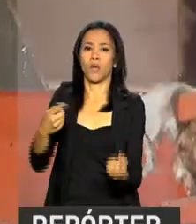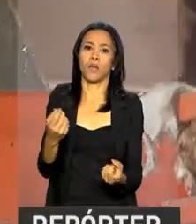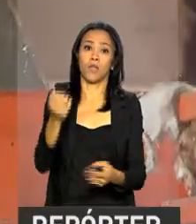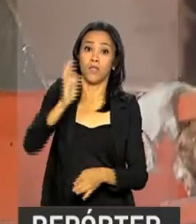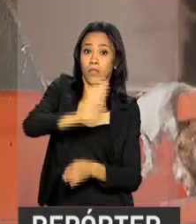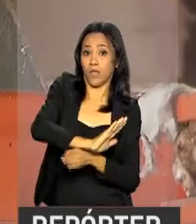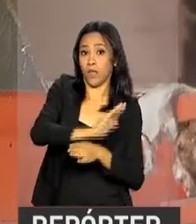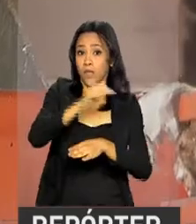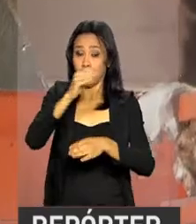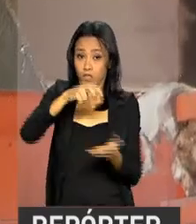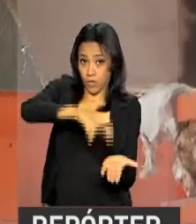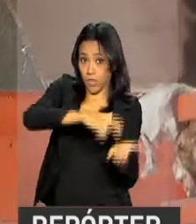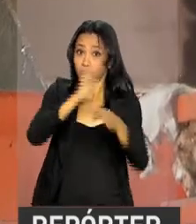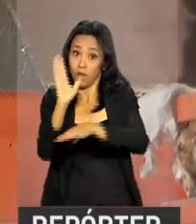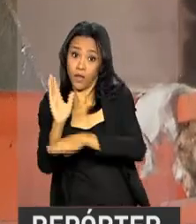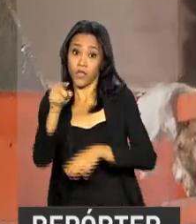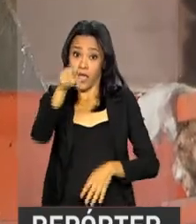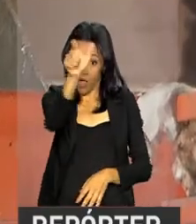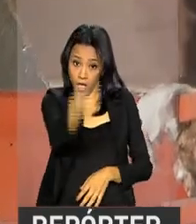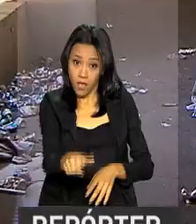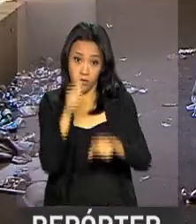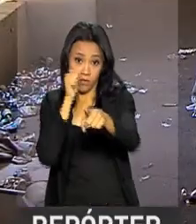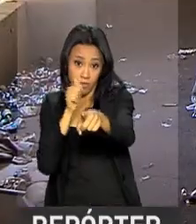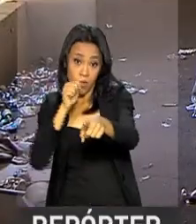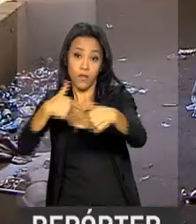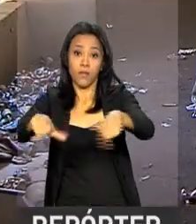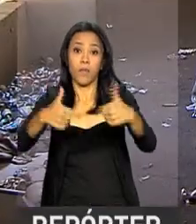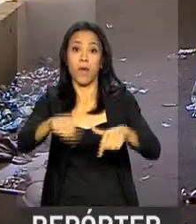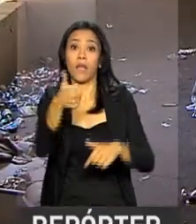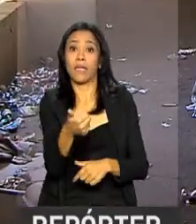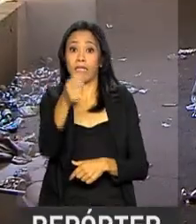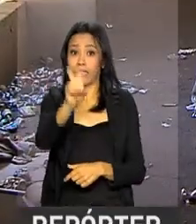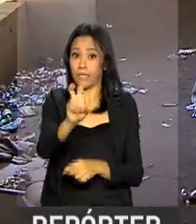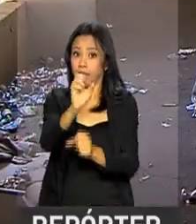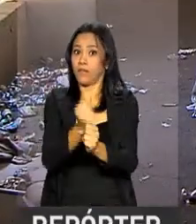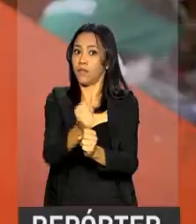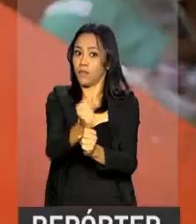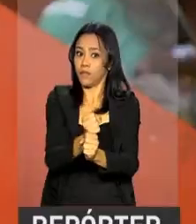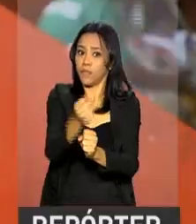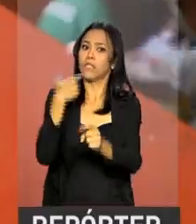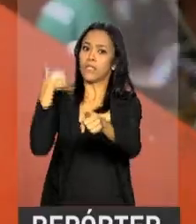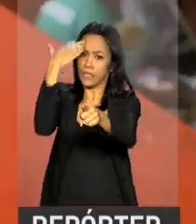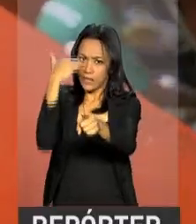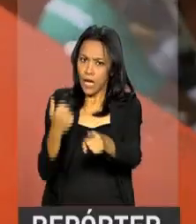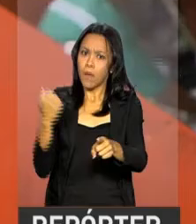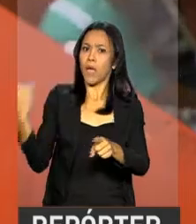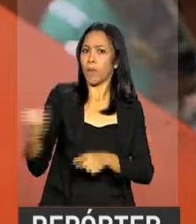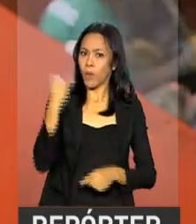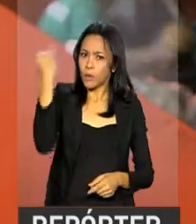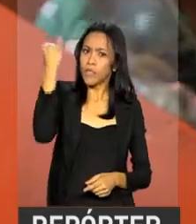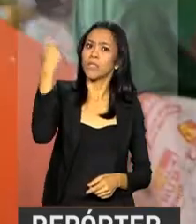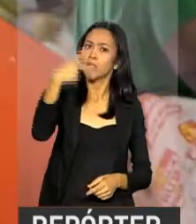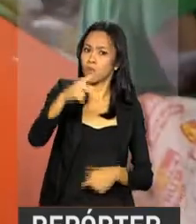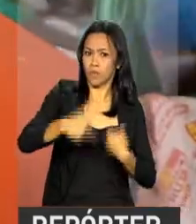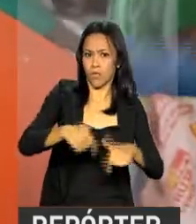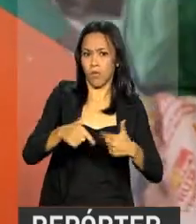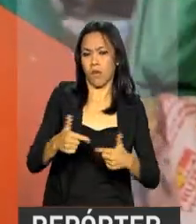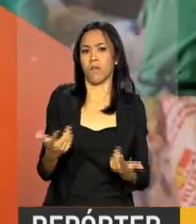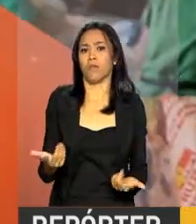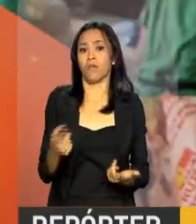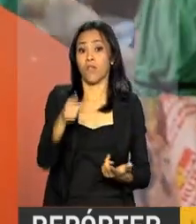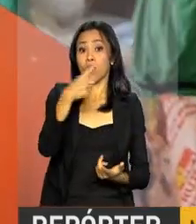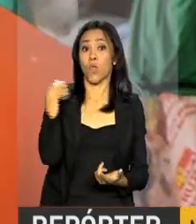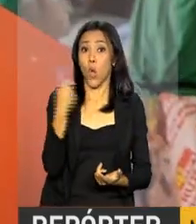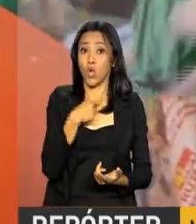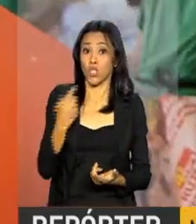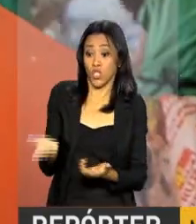dona maria da conceição trabalha aqui há 15 anos e sabe bem a importância que o seu serviço tem para o meio ambiente estão tirando da